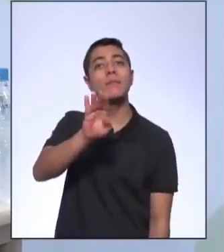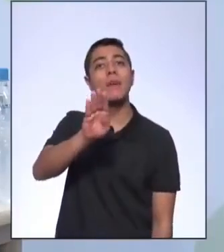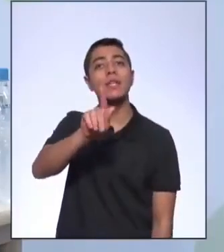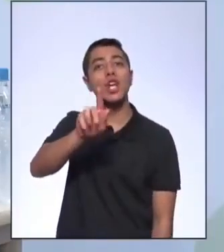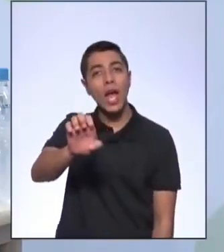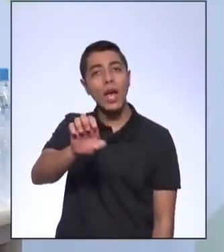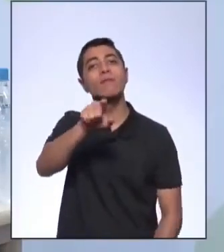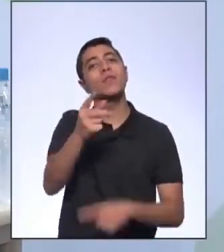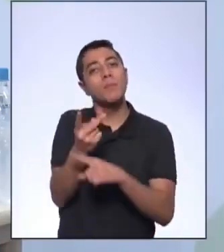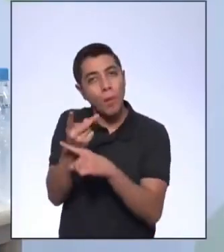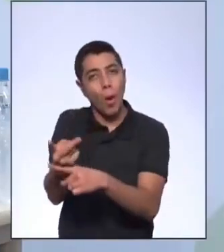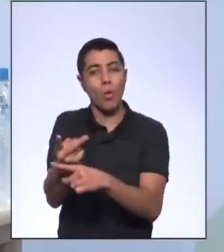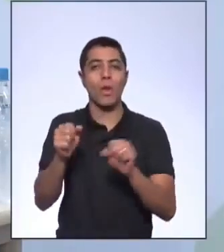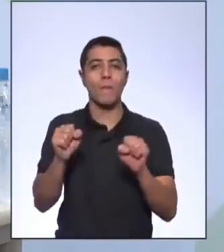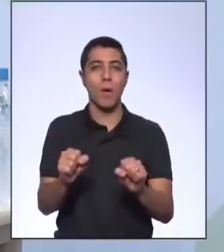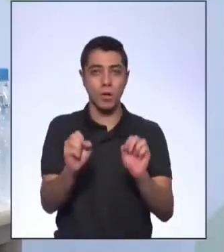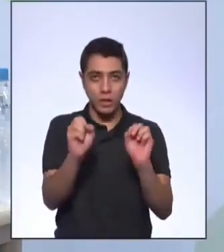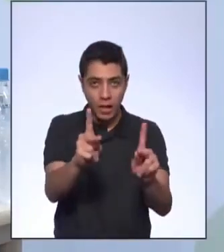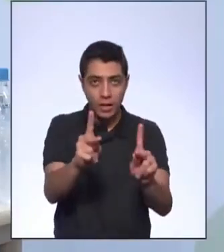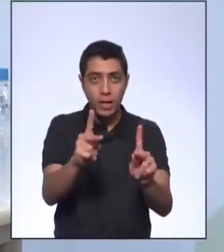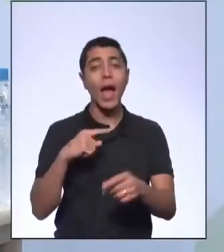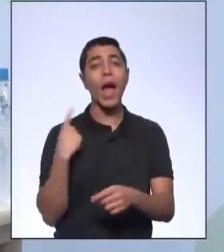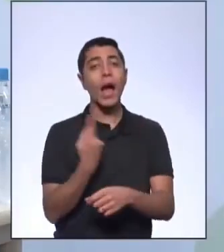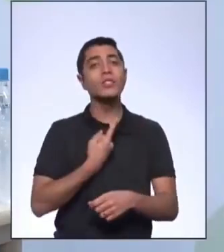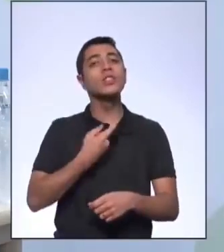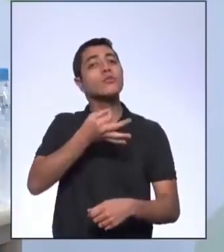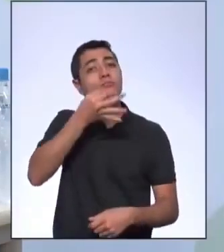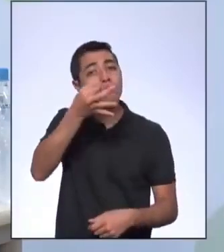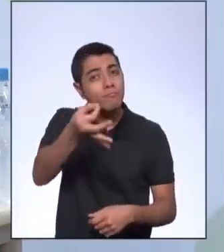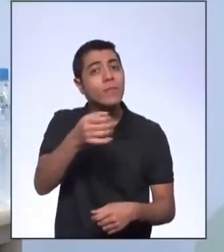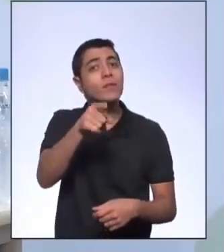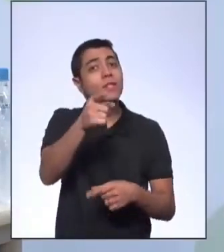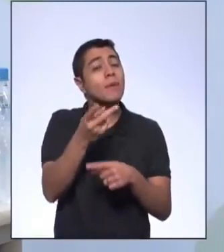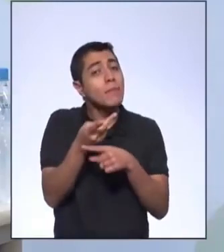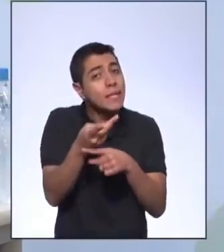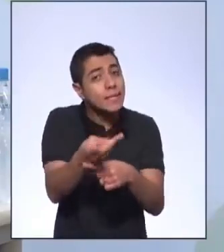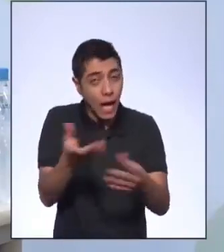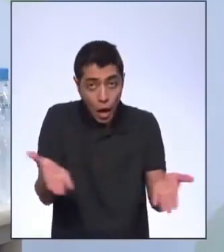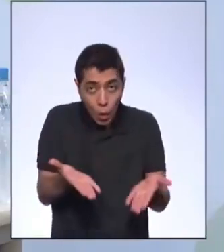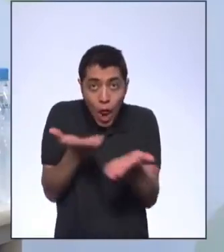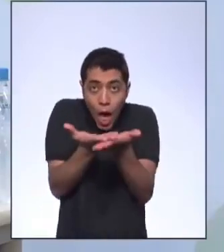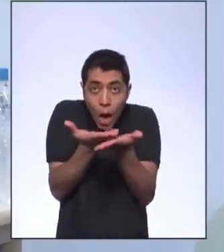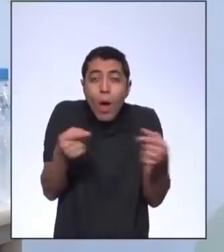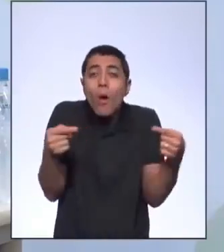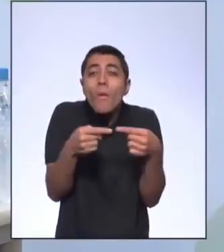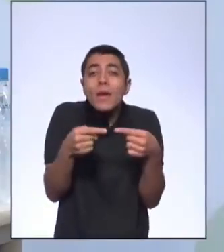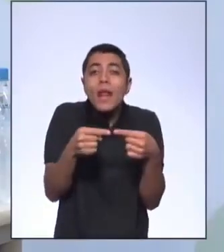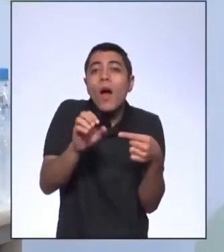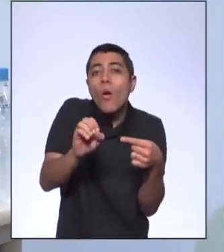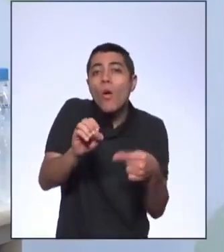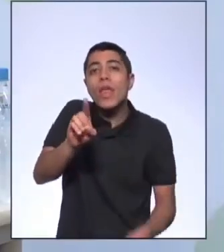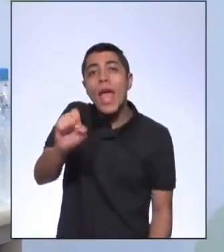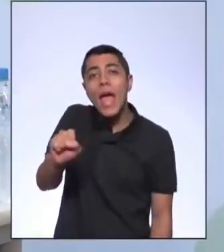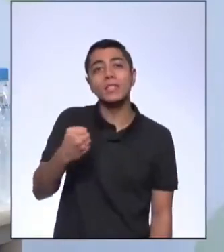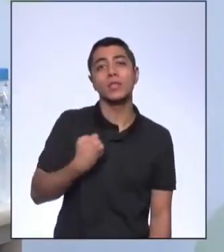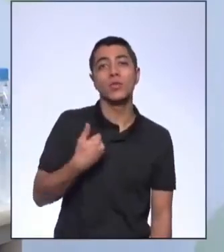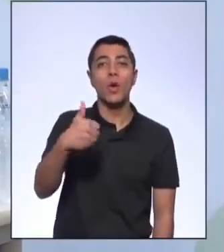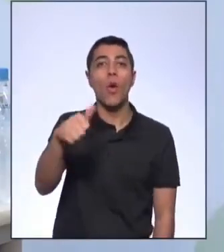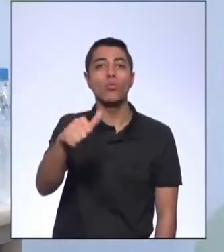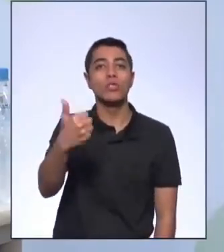em relação a essa aula que vocês estão tendo pesquisa aí a o DS 11 que fala sobre cidades e comunidades sustentáveis